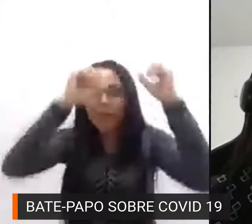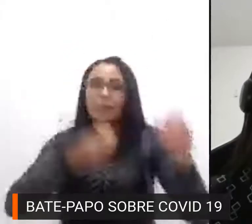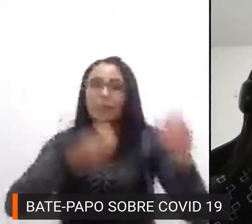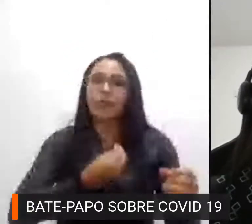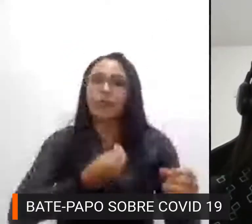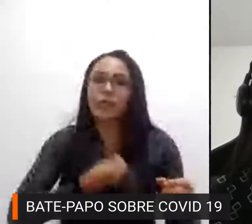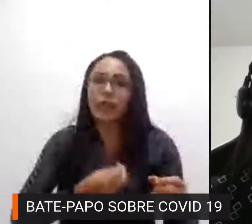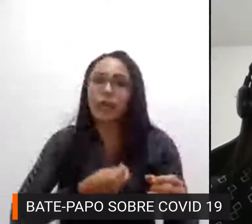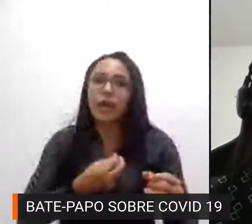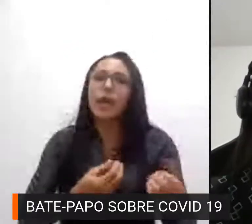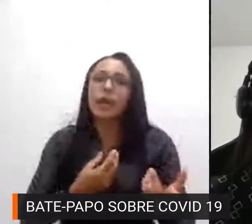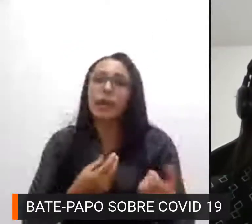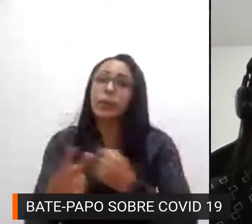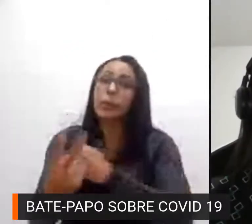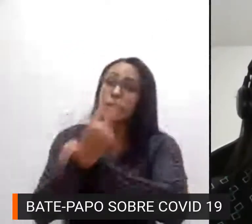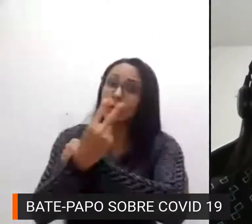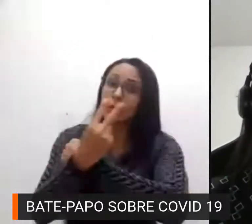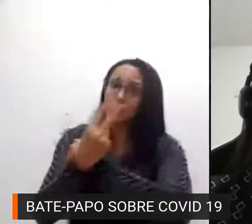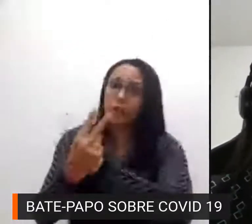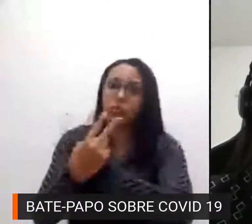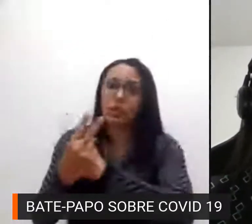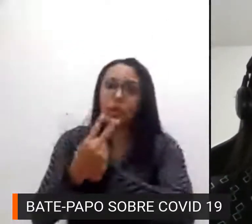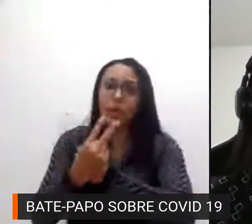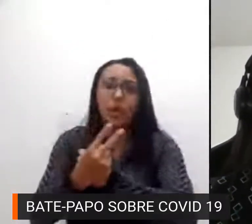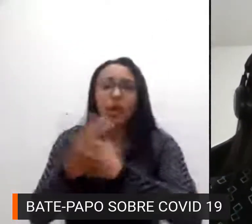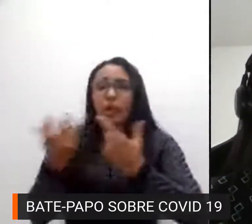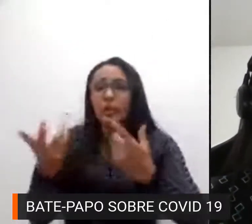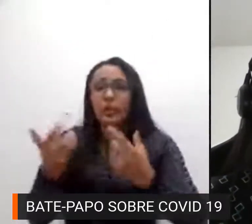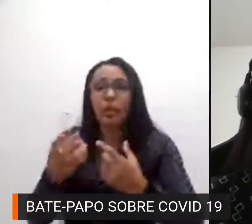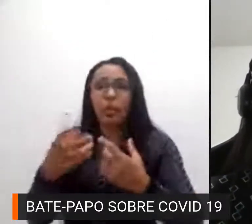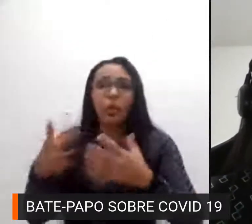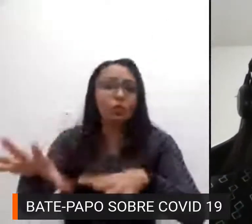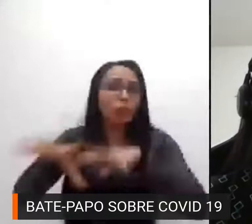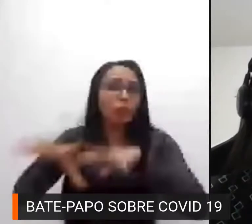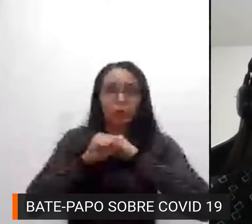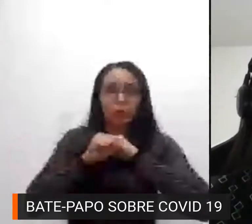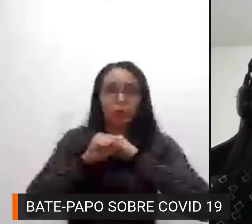proteger e não se contaminar com o coronavírus.